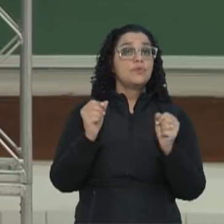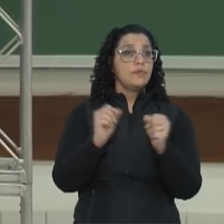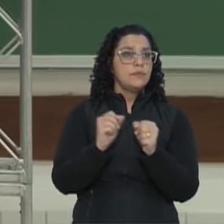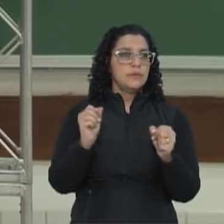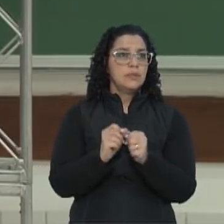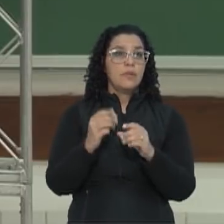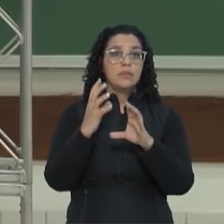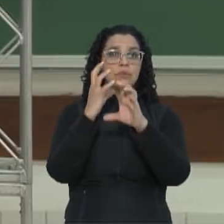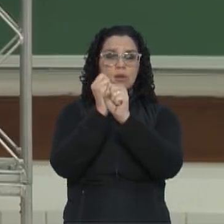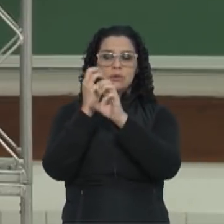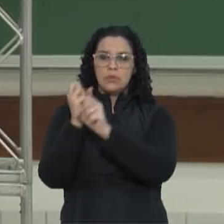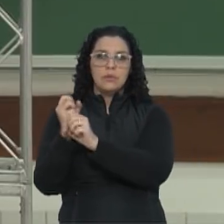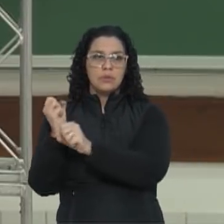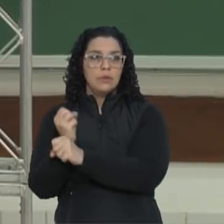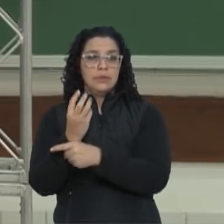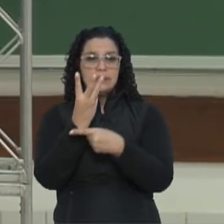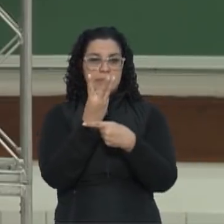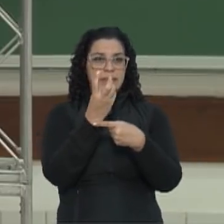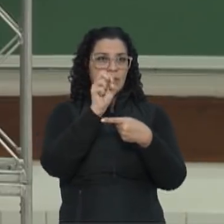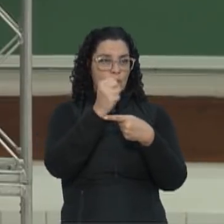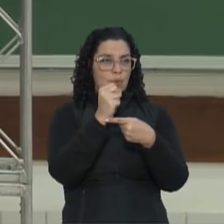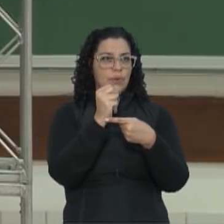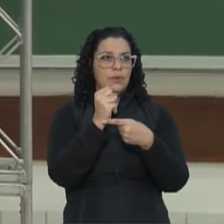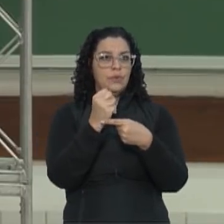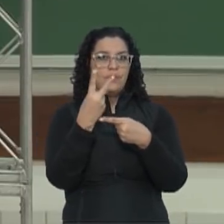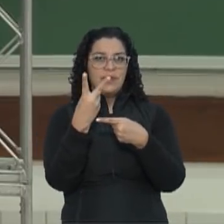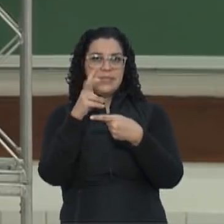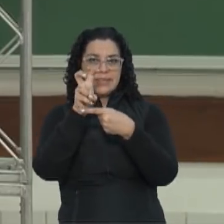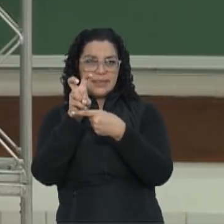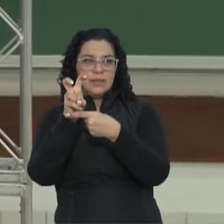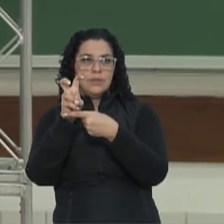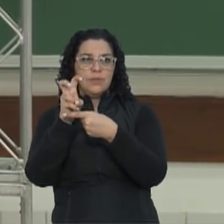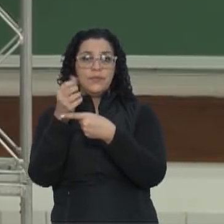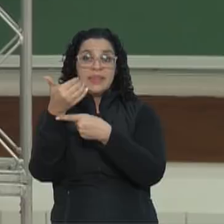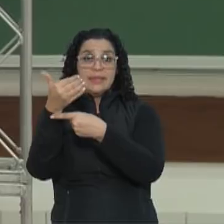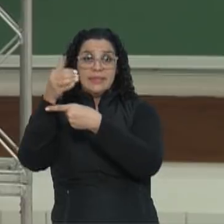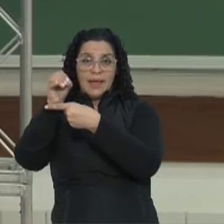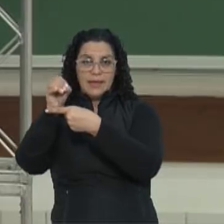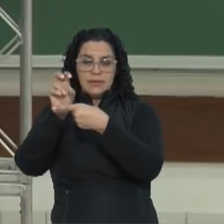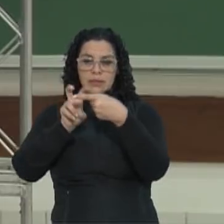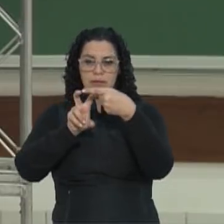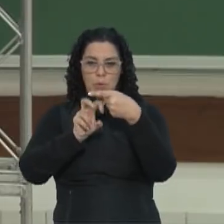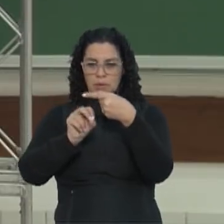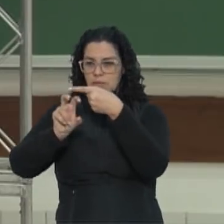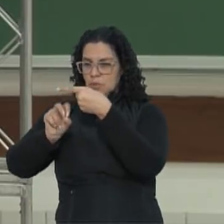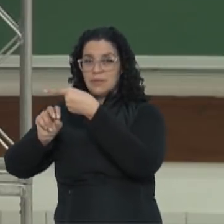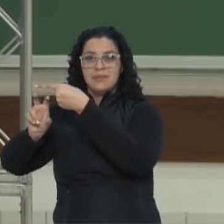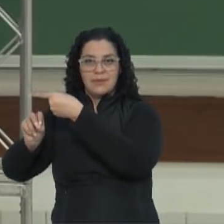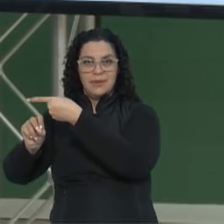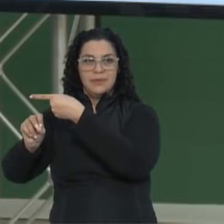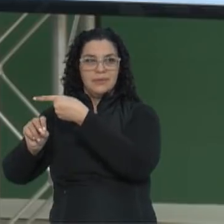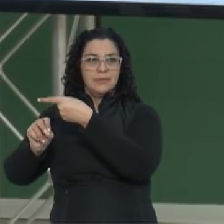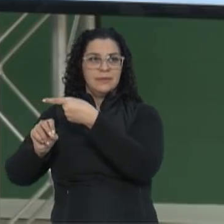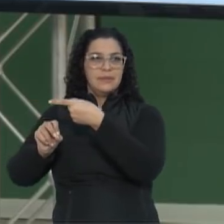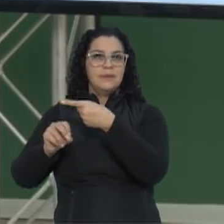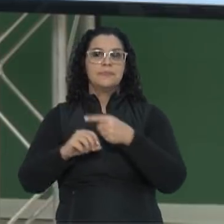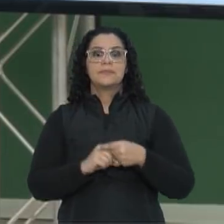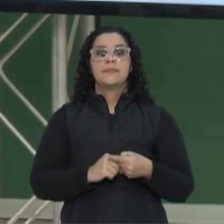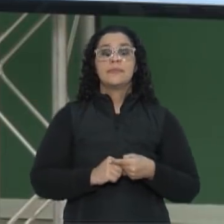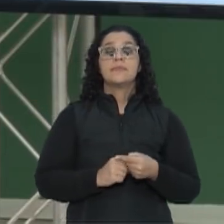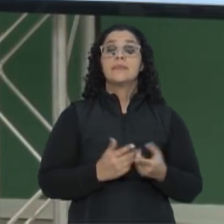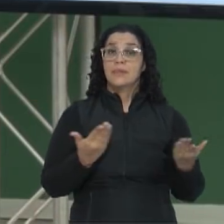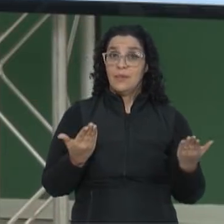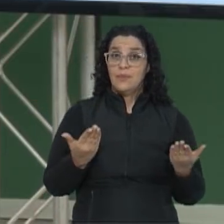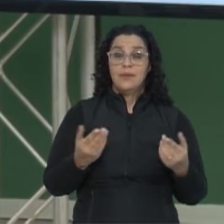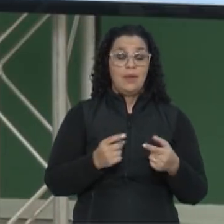quê? Somar 38 partes de 50, 25 partes de 50 e vou tirar